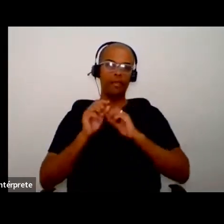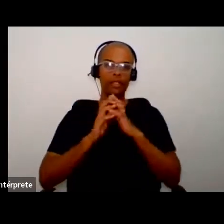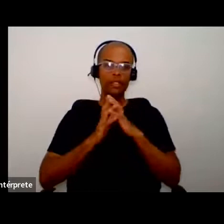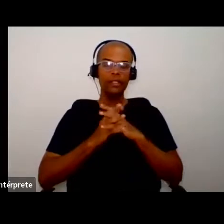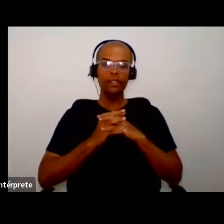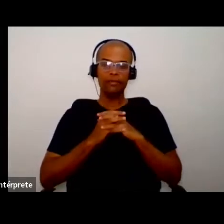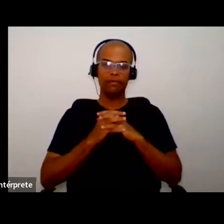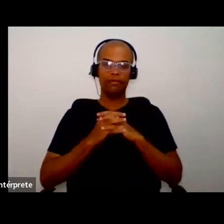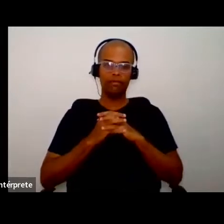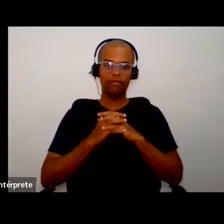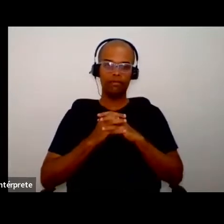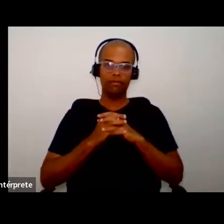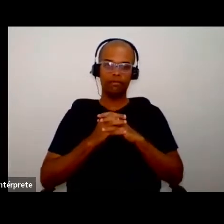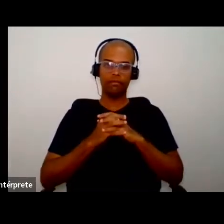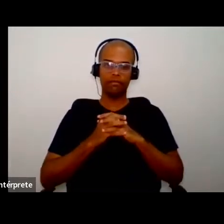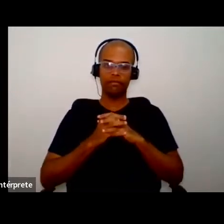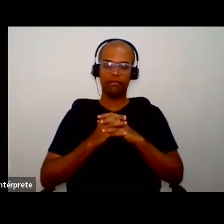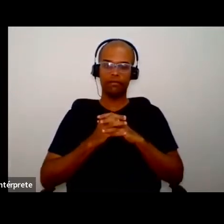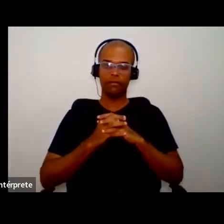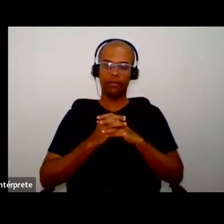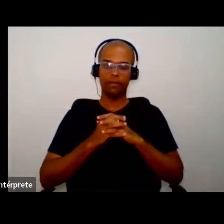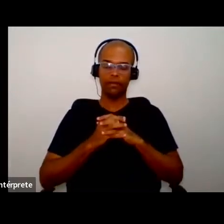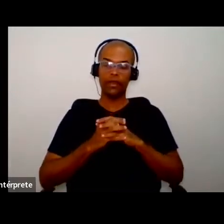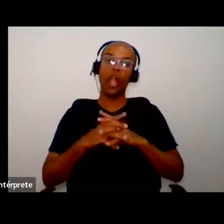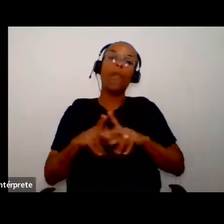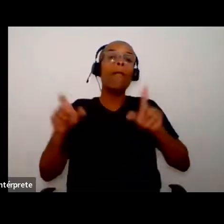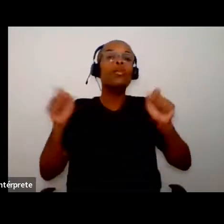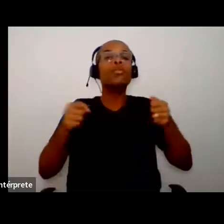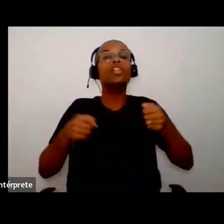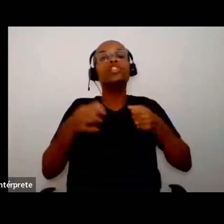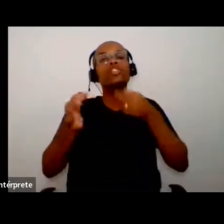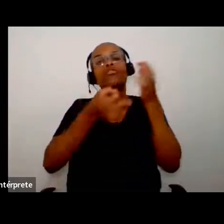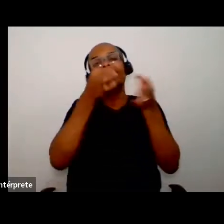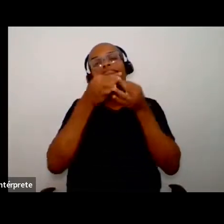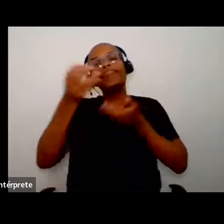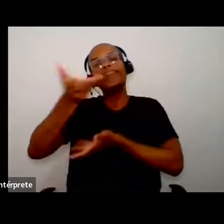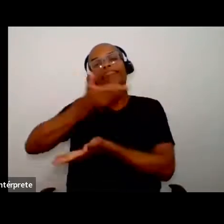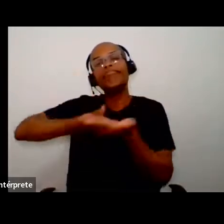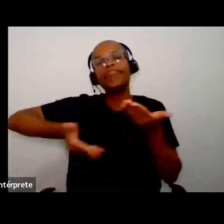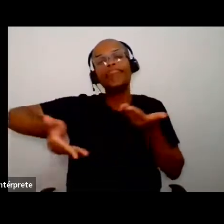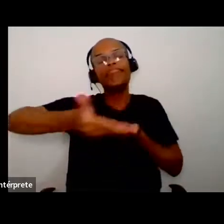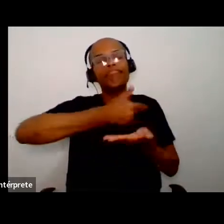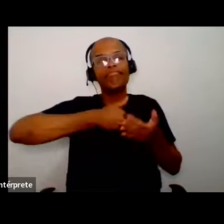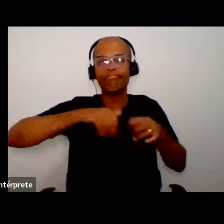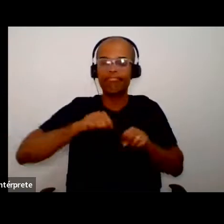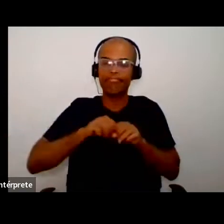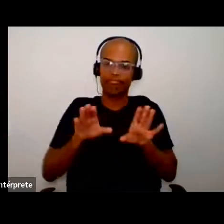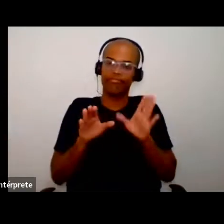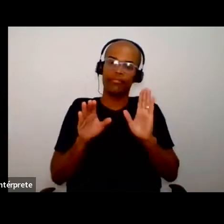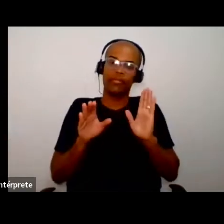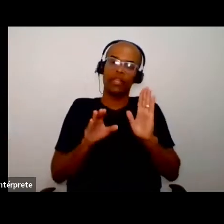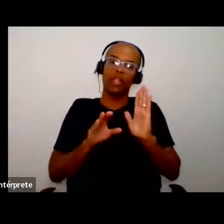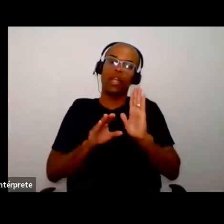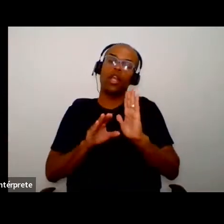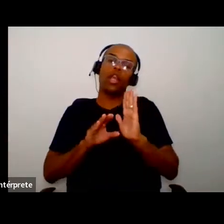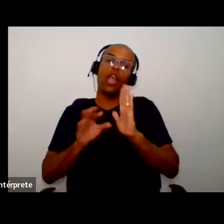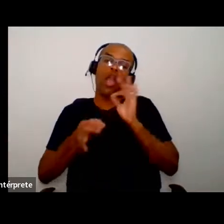uma possibilidade de compartilhamento crítico-colaborativo de pesquisas, conceitos,